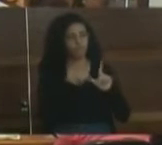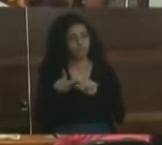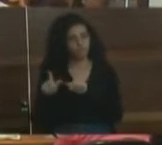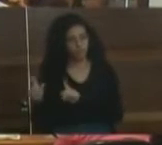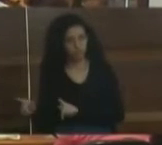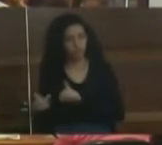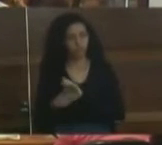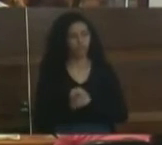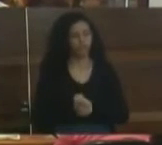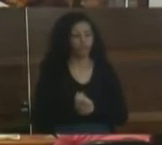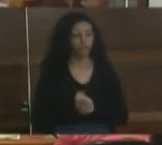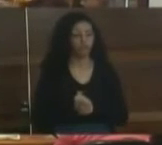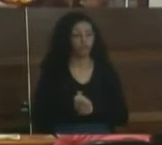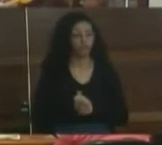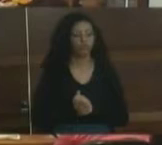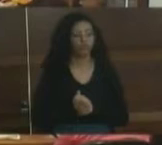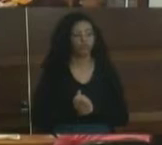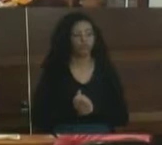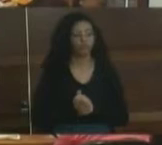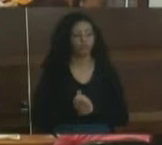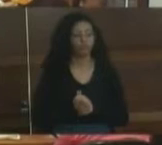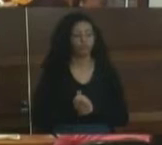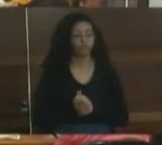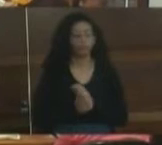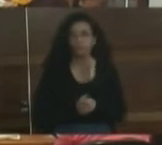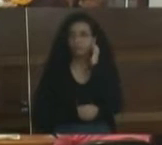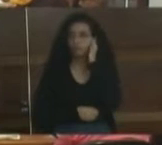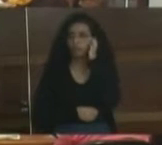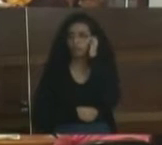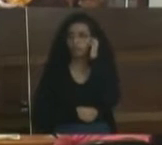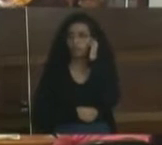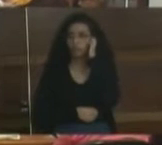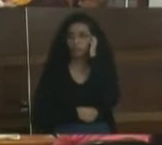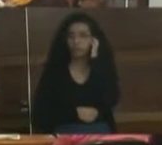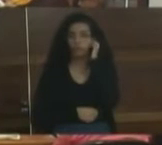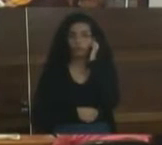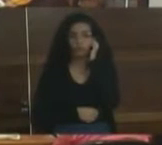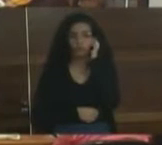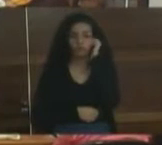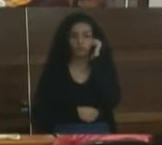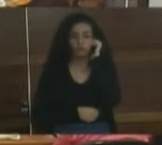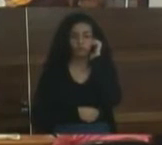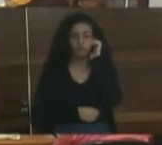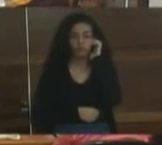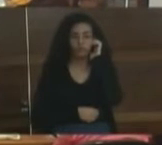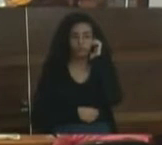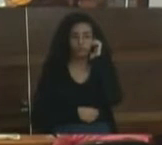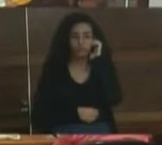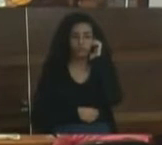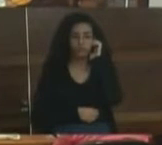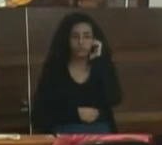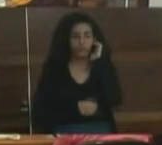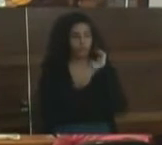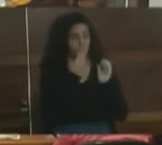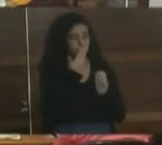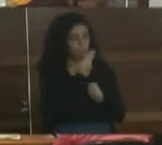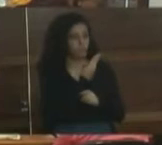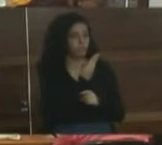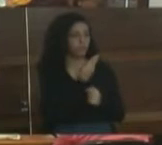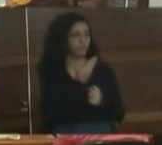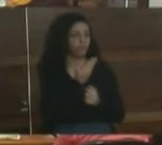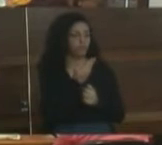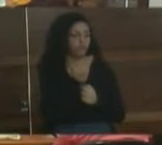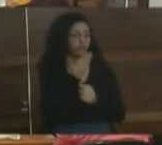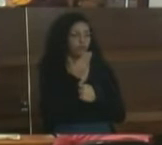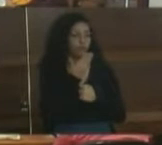contas o terceiro quadrimestre do exercício 2019 a peça aqui uma ajuda aí ao presidente